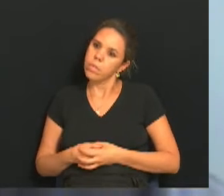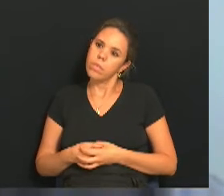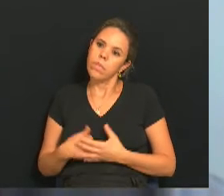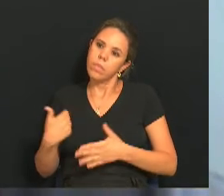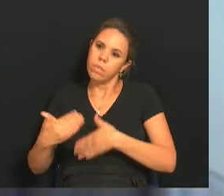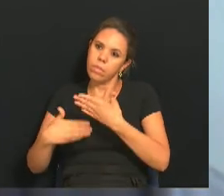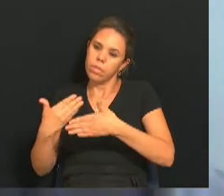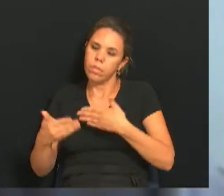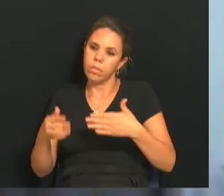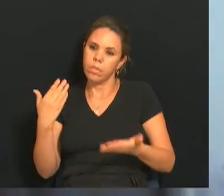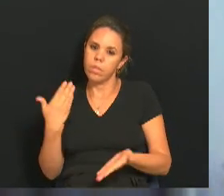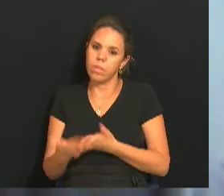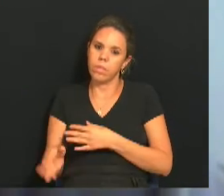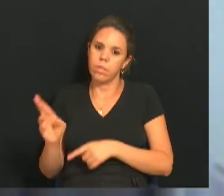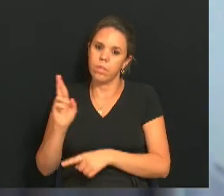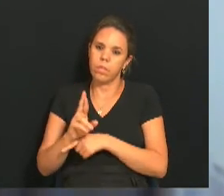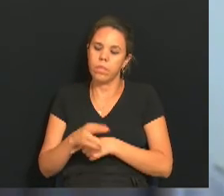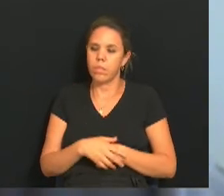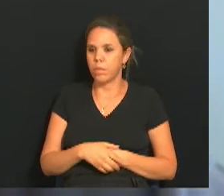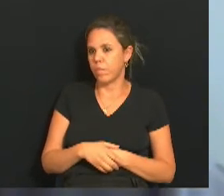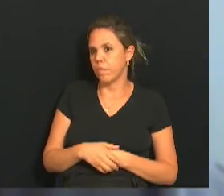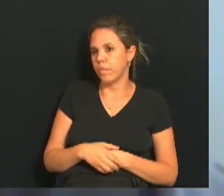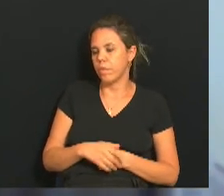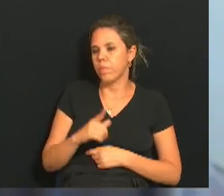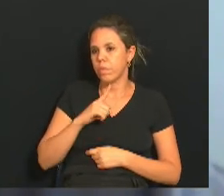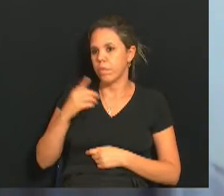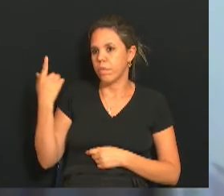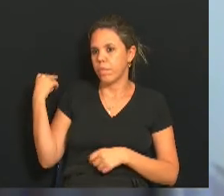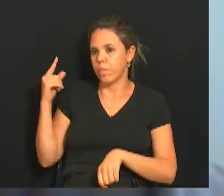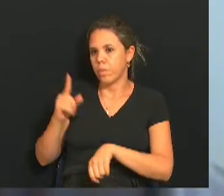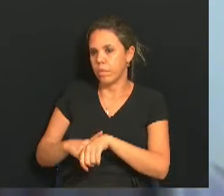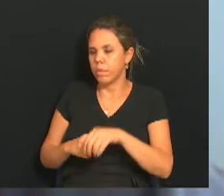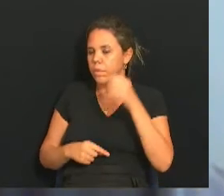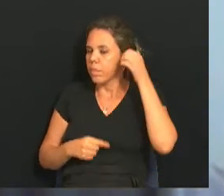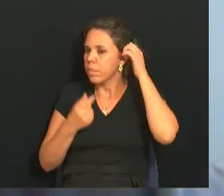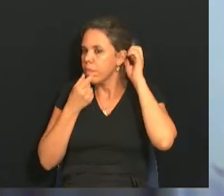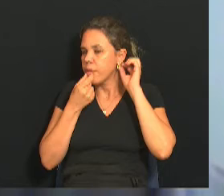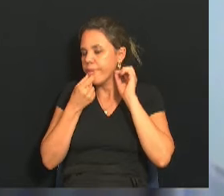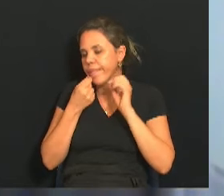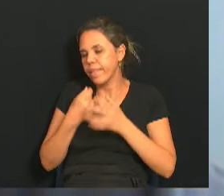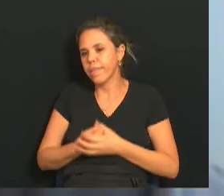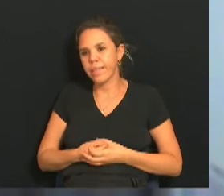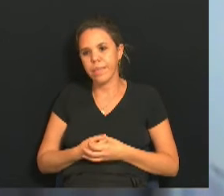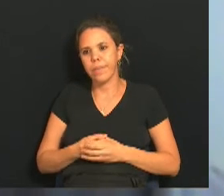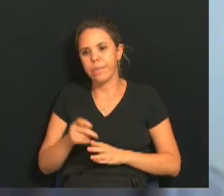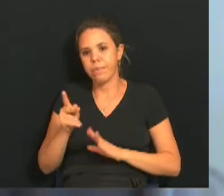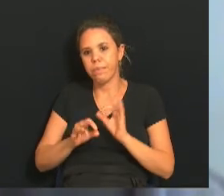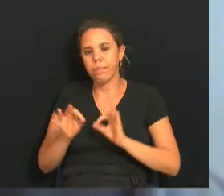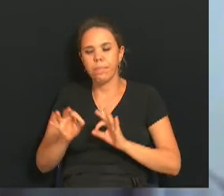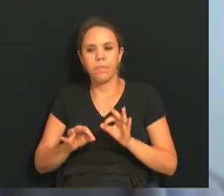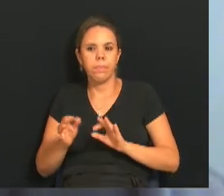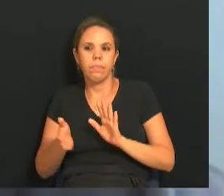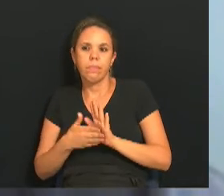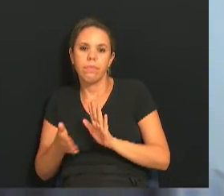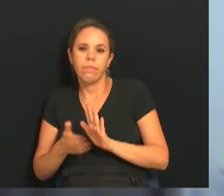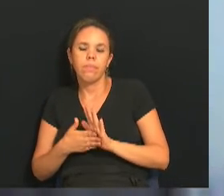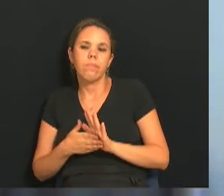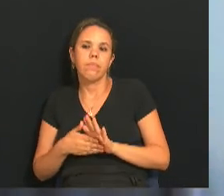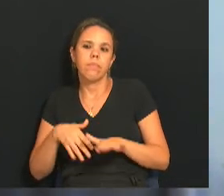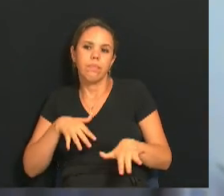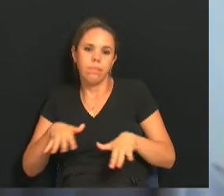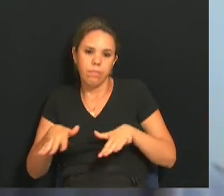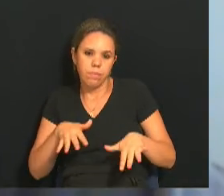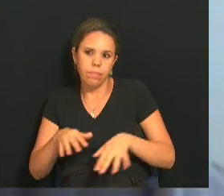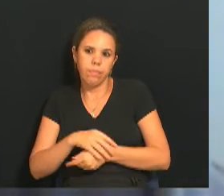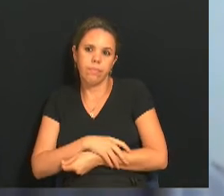a referência. Havia, naquele momento da elaboração do Plano Nacional de Educação, uma proposta dos movimentos